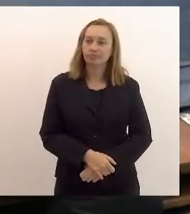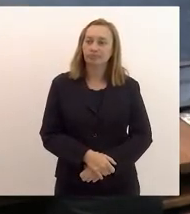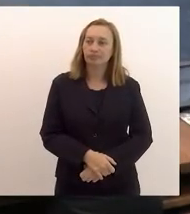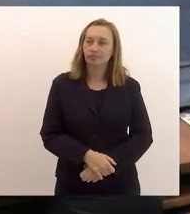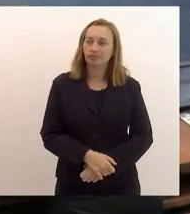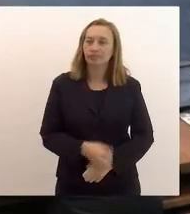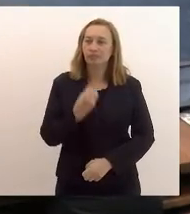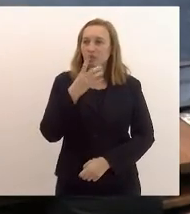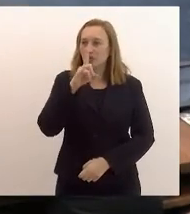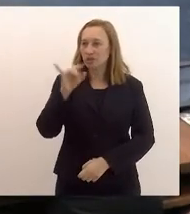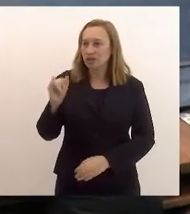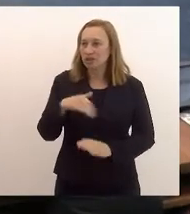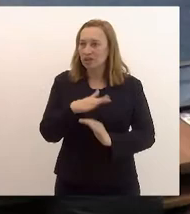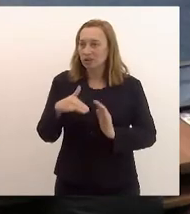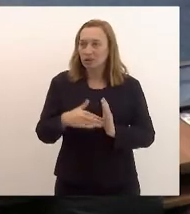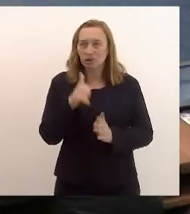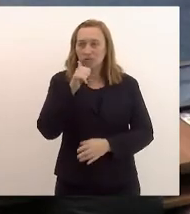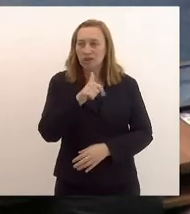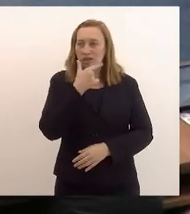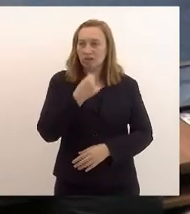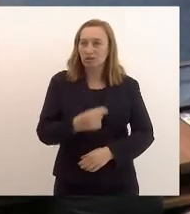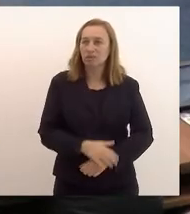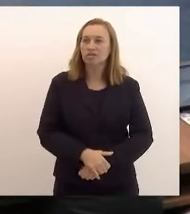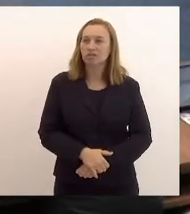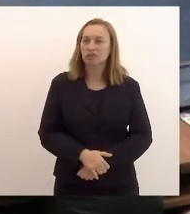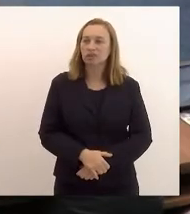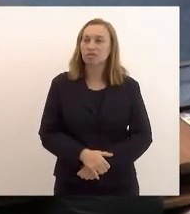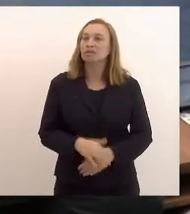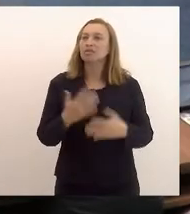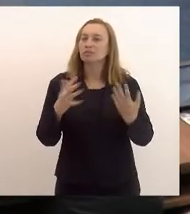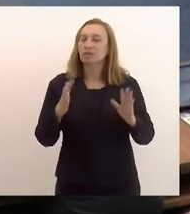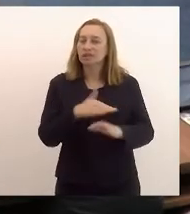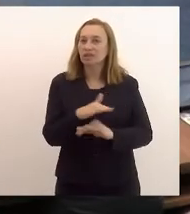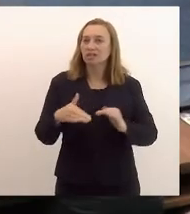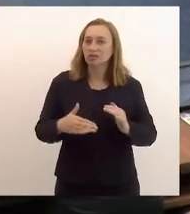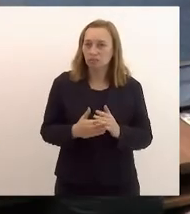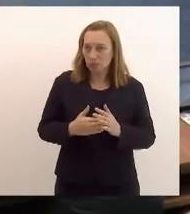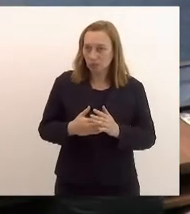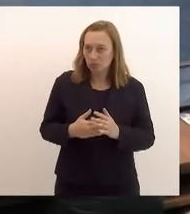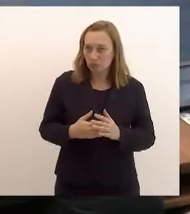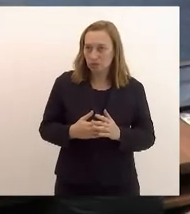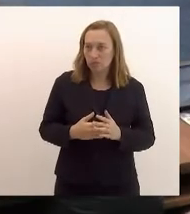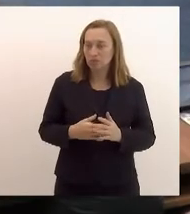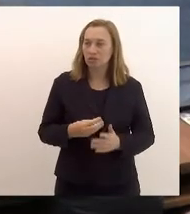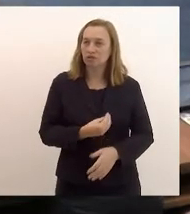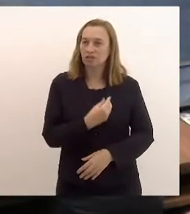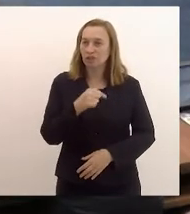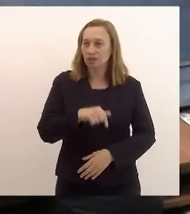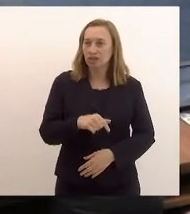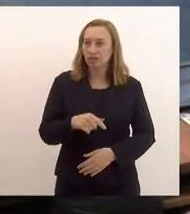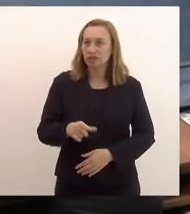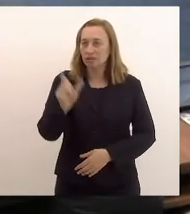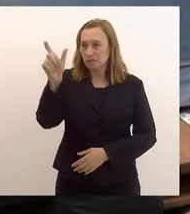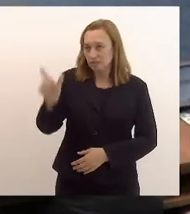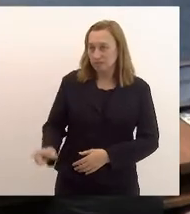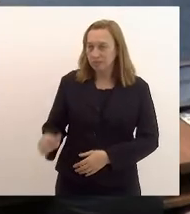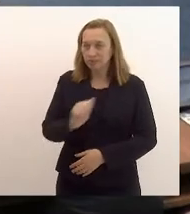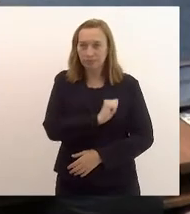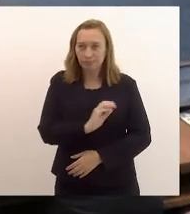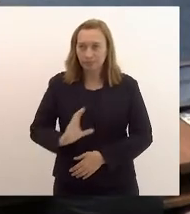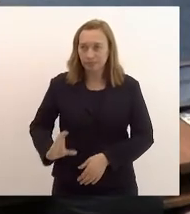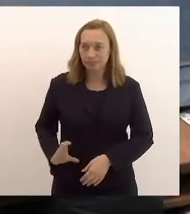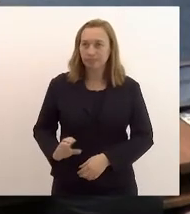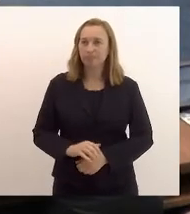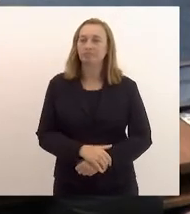Oi bom dia a todos e todas quero saudar aqui todas as autoridades presentes na pessoa do nosso Presidente André Ceciliano